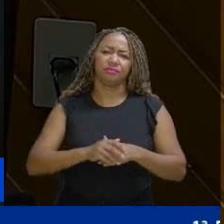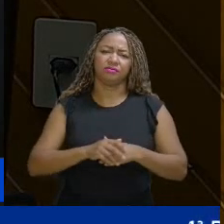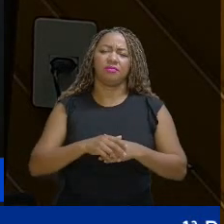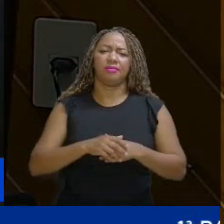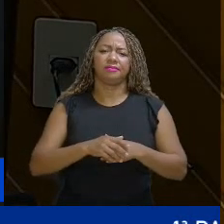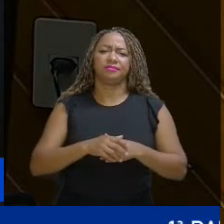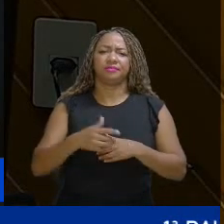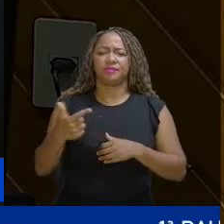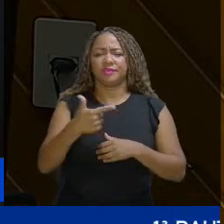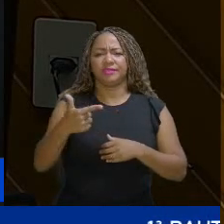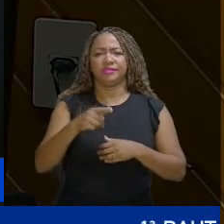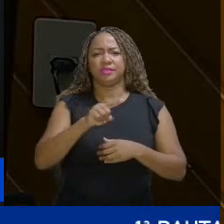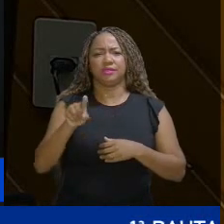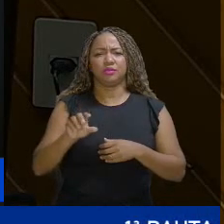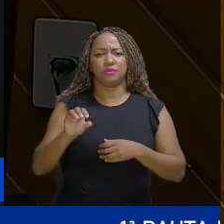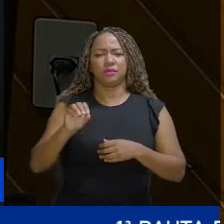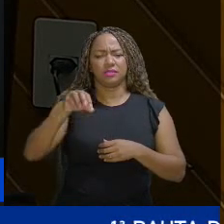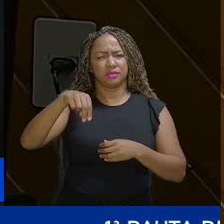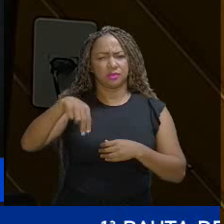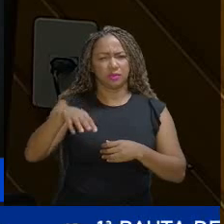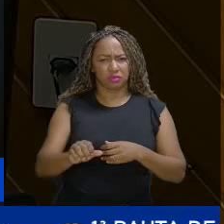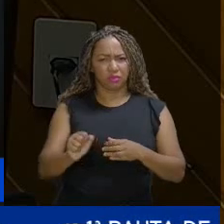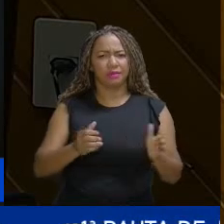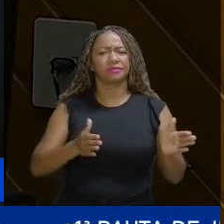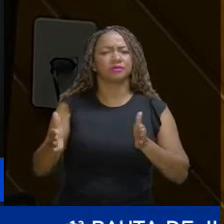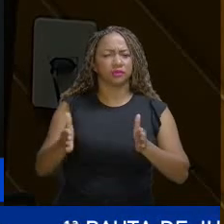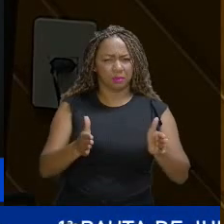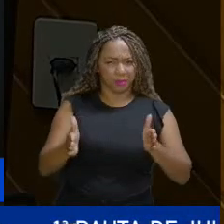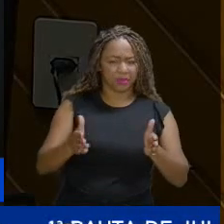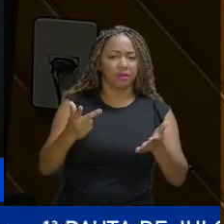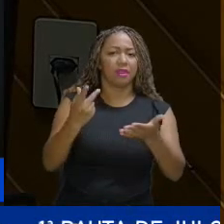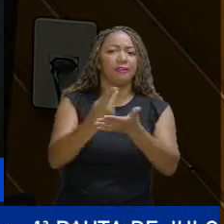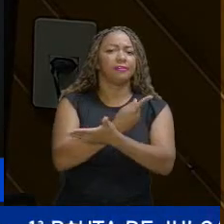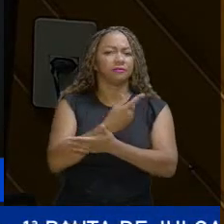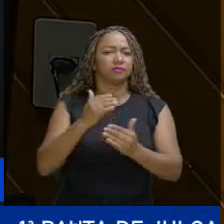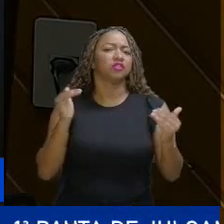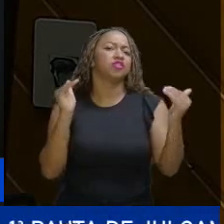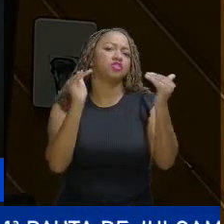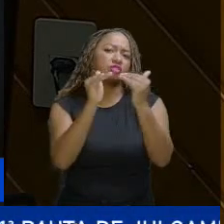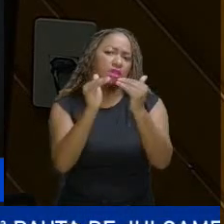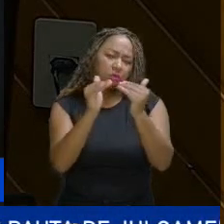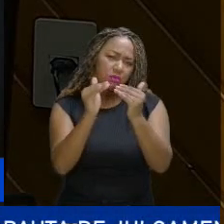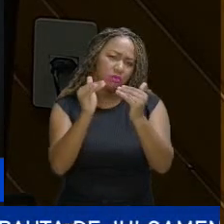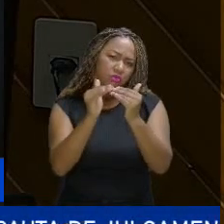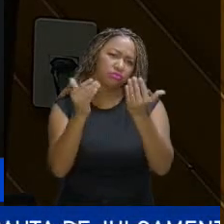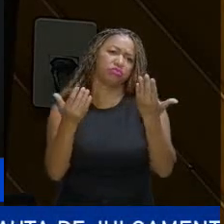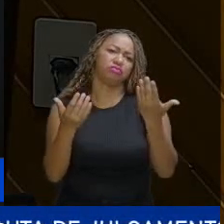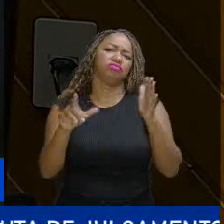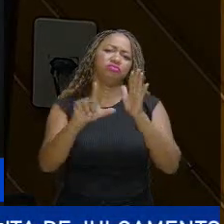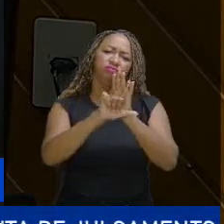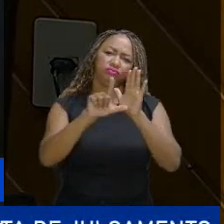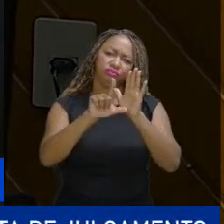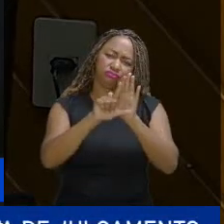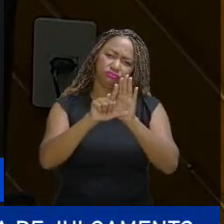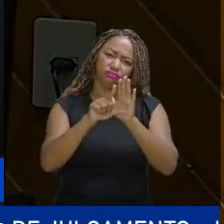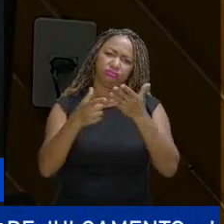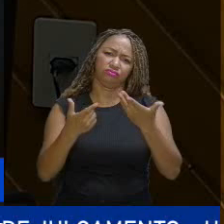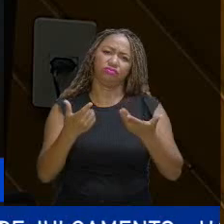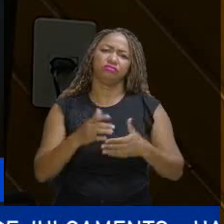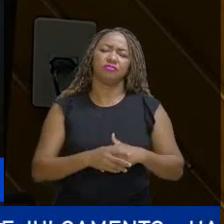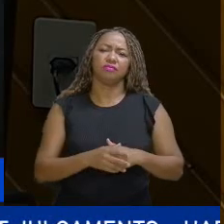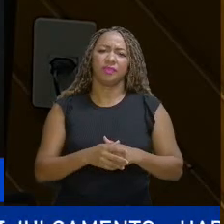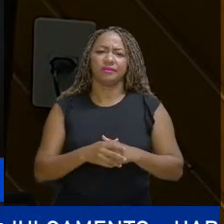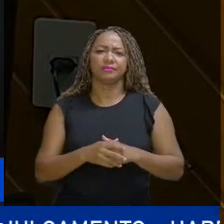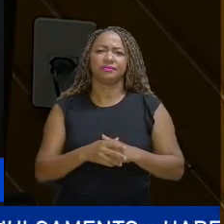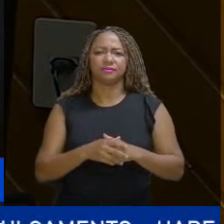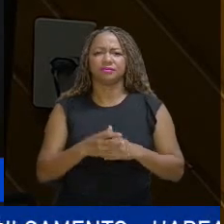zona eleitoral, à época dos fatos, estava em consonância com a regulamentação então vigente, não havendo que se falar em